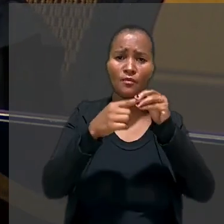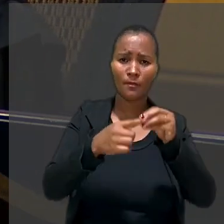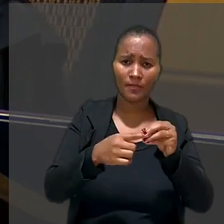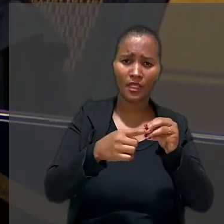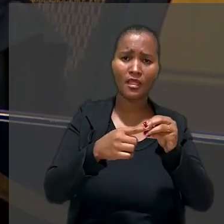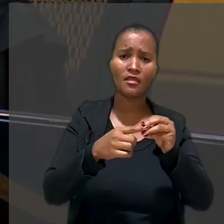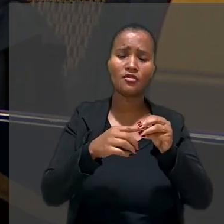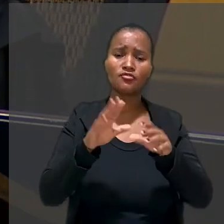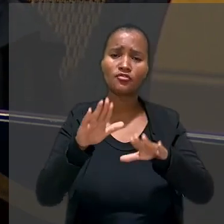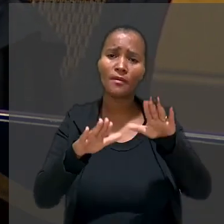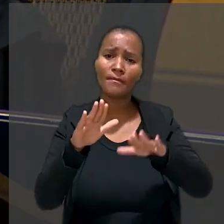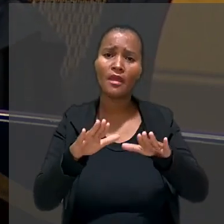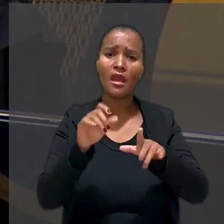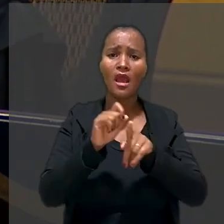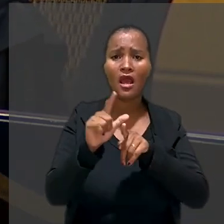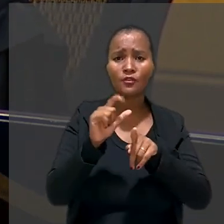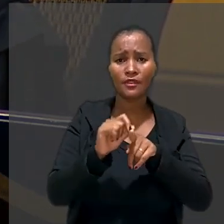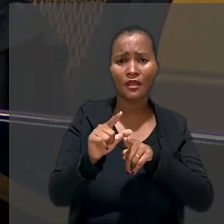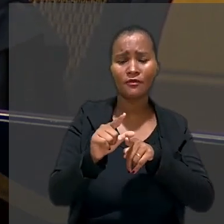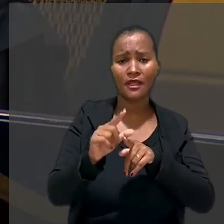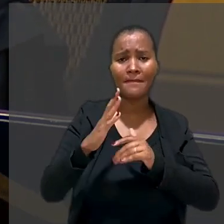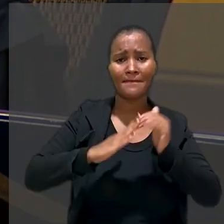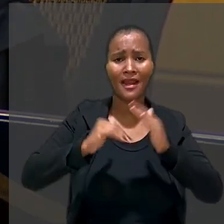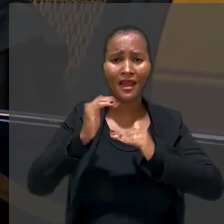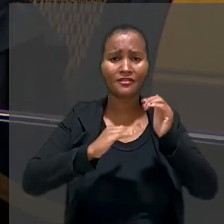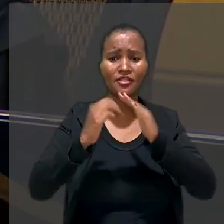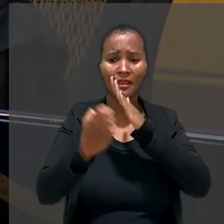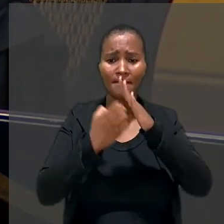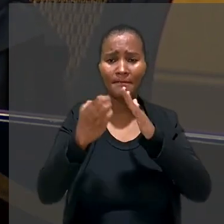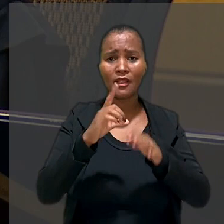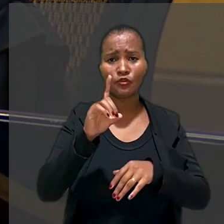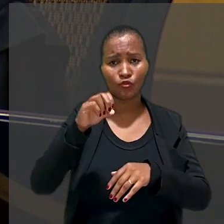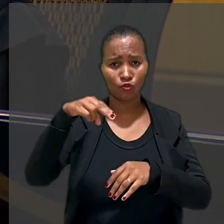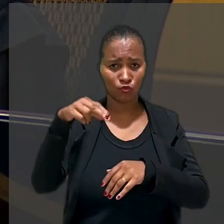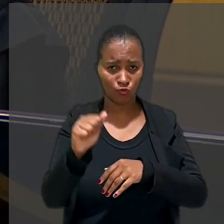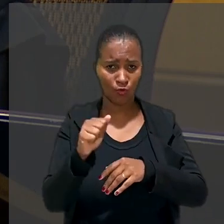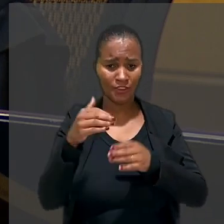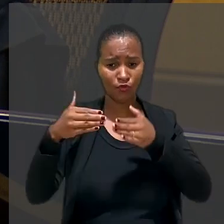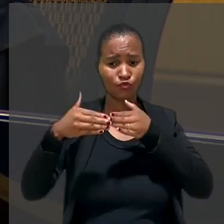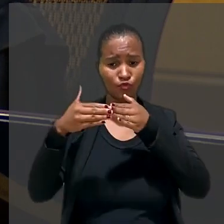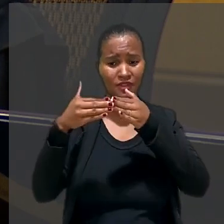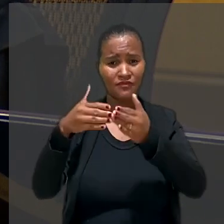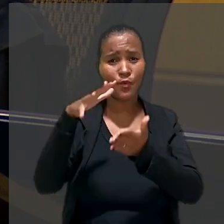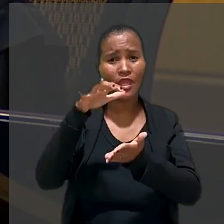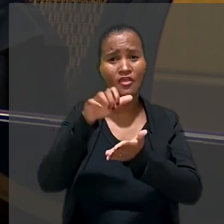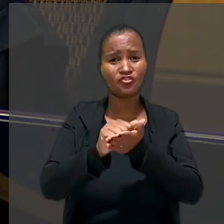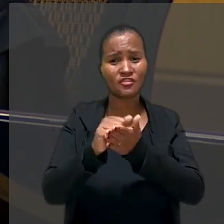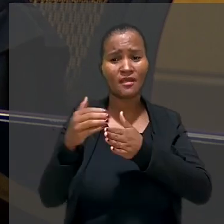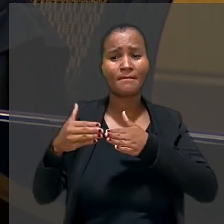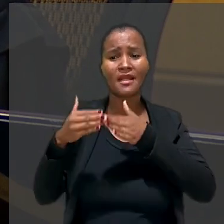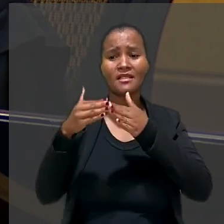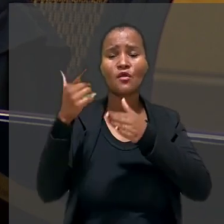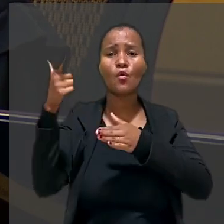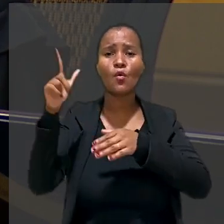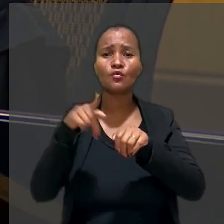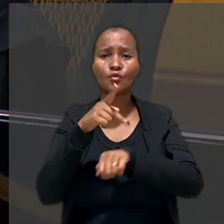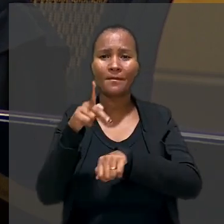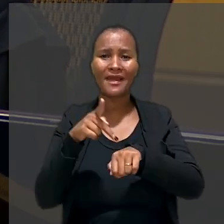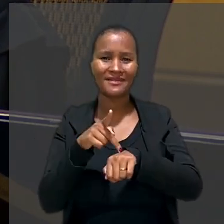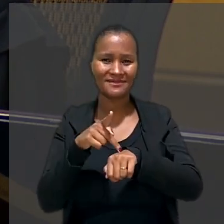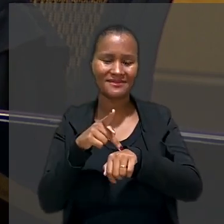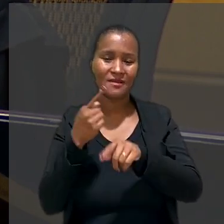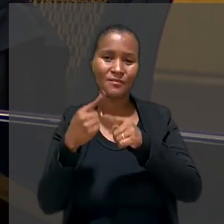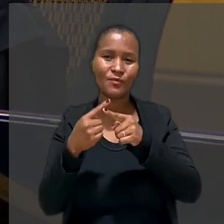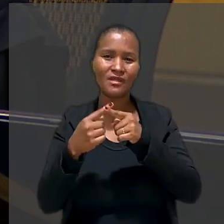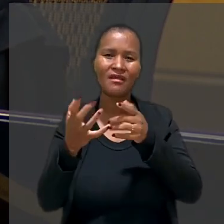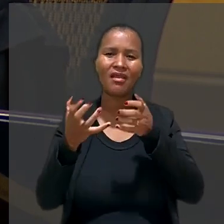nos casos de bandeiras de aluguel, prática em que a empresa dona do navio registra a embarcação em outro país, a fim